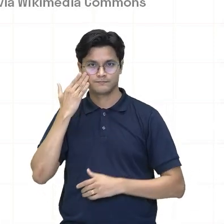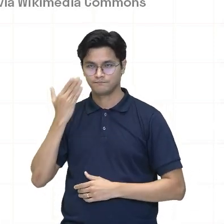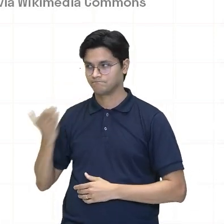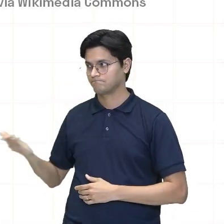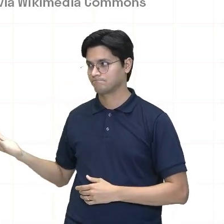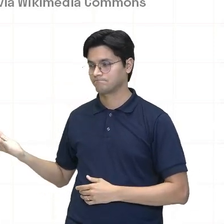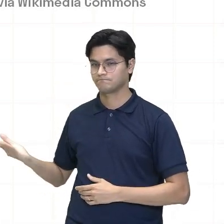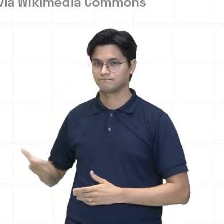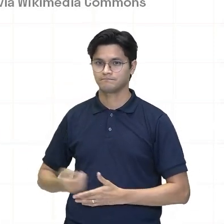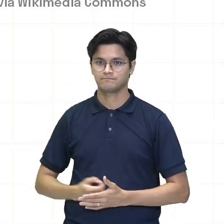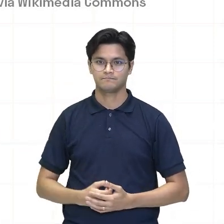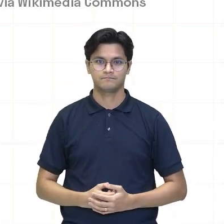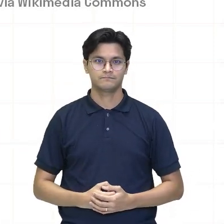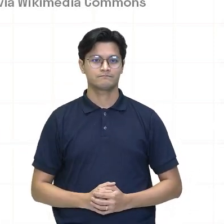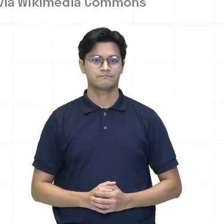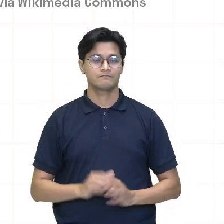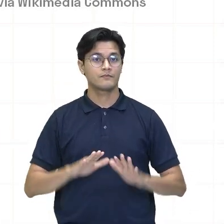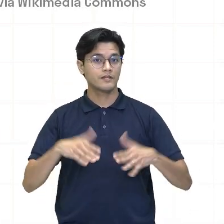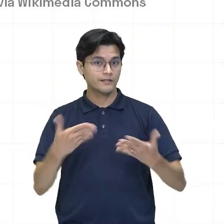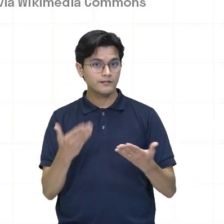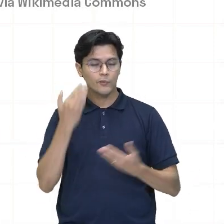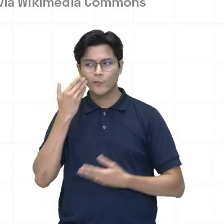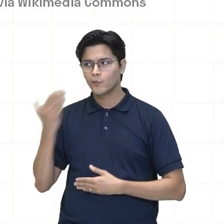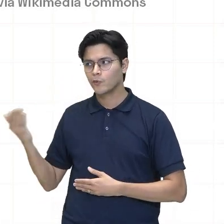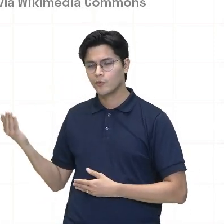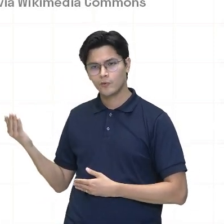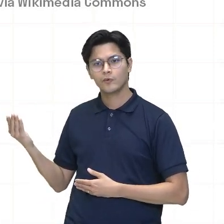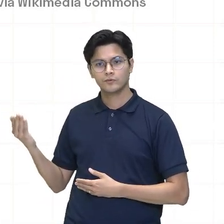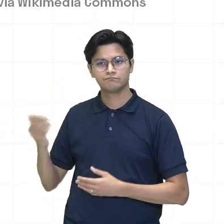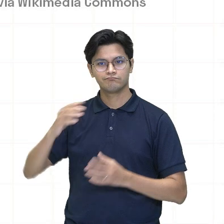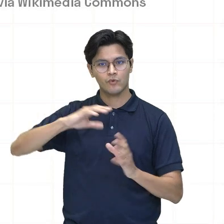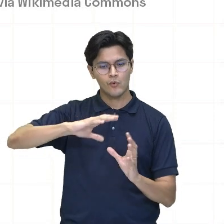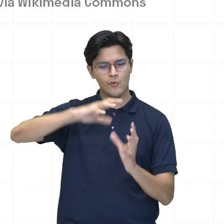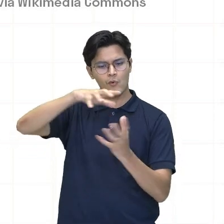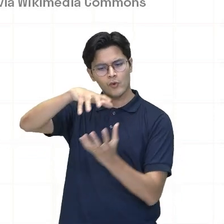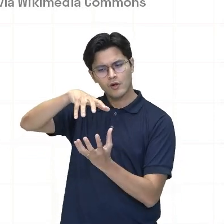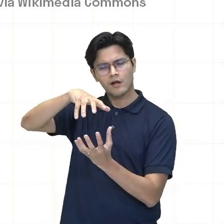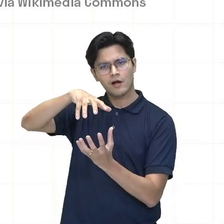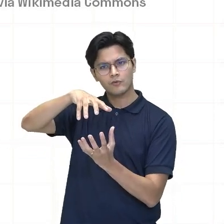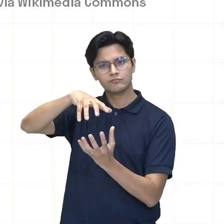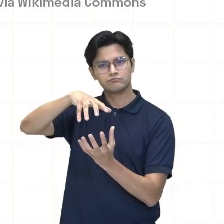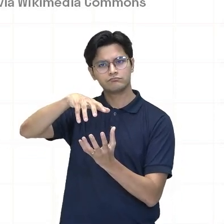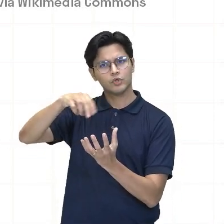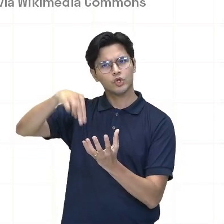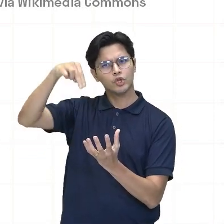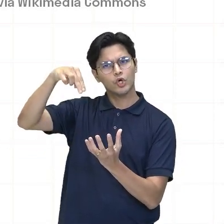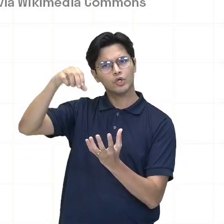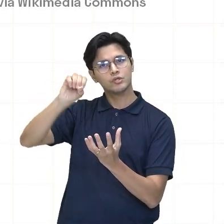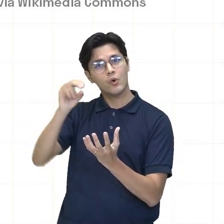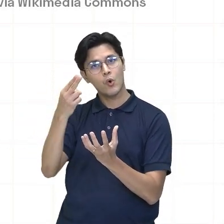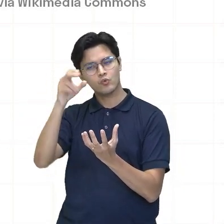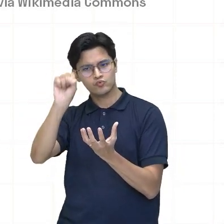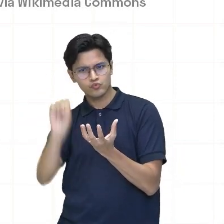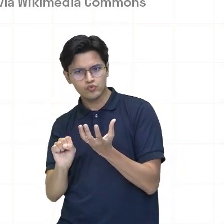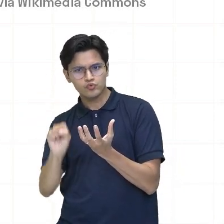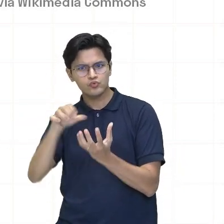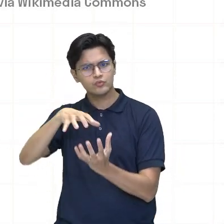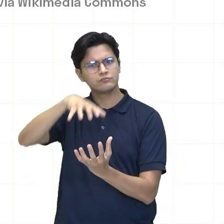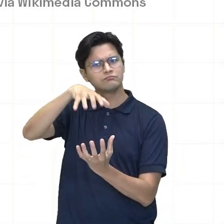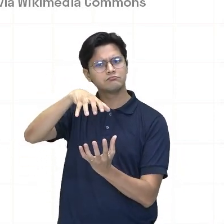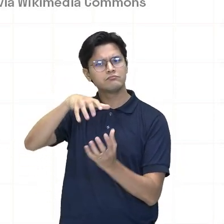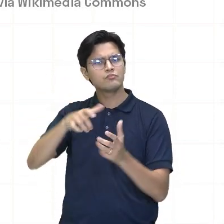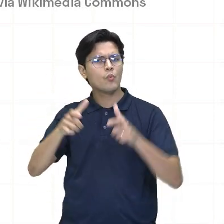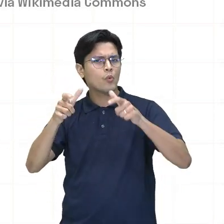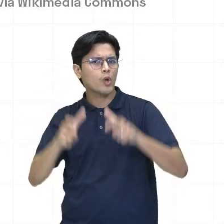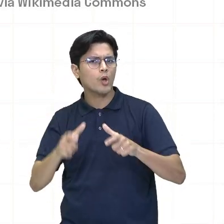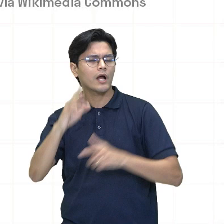Então, vamos localizar aí o Brasil quanto aos hemisférios da Terra. A Terra ela está dividida aí,